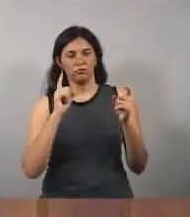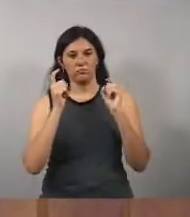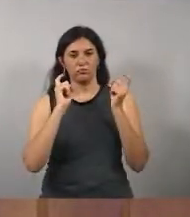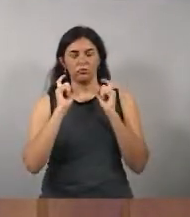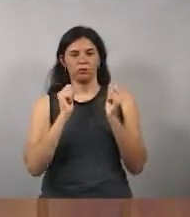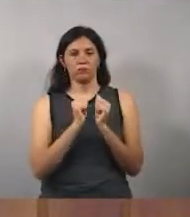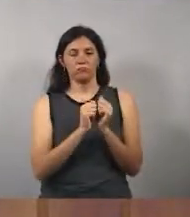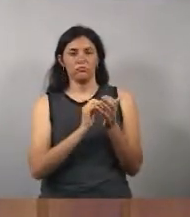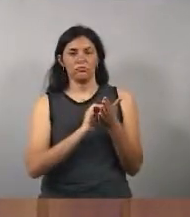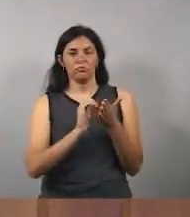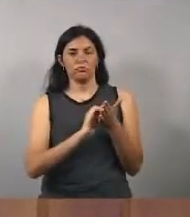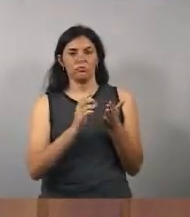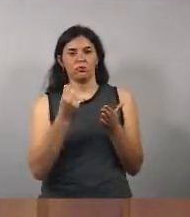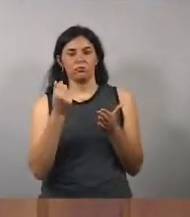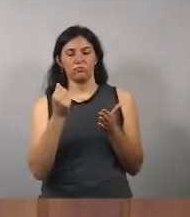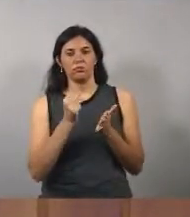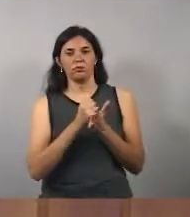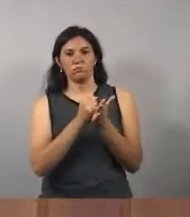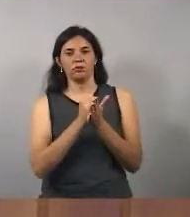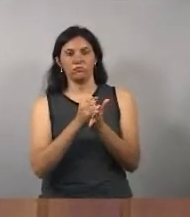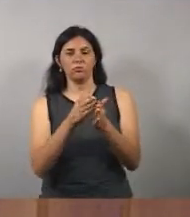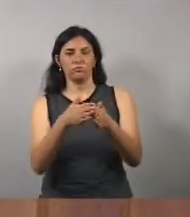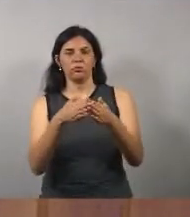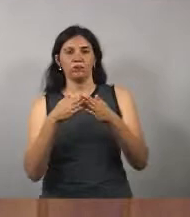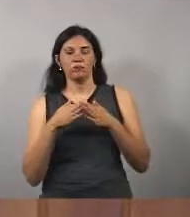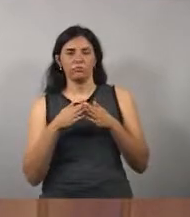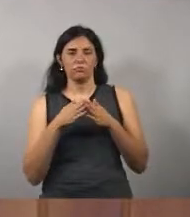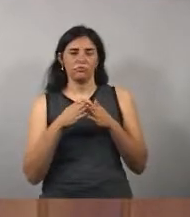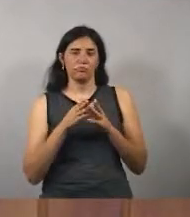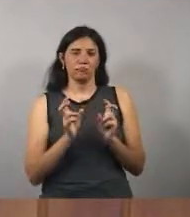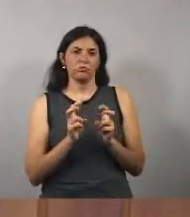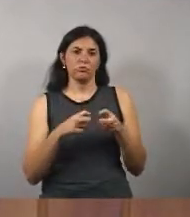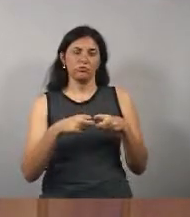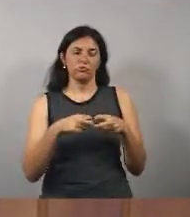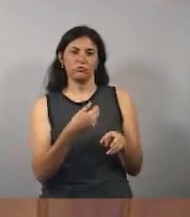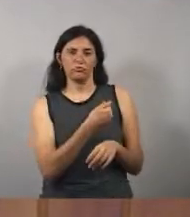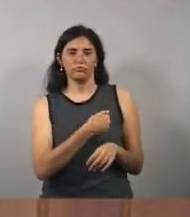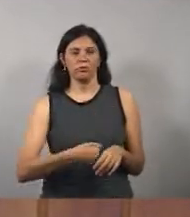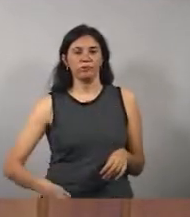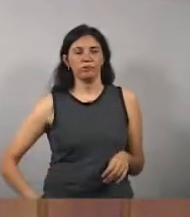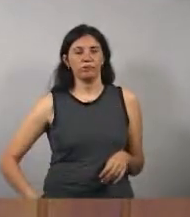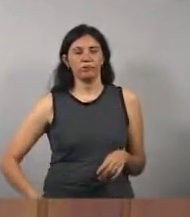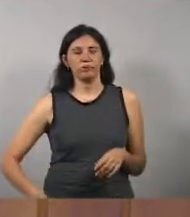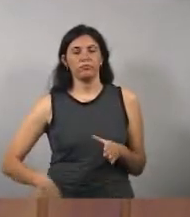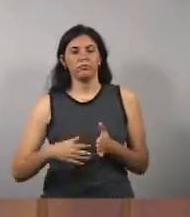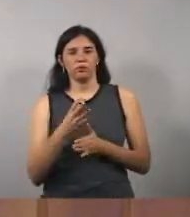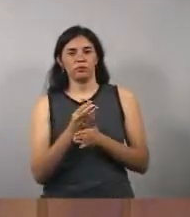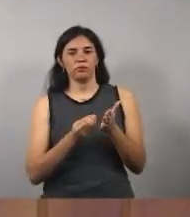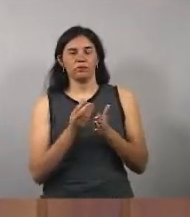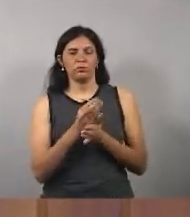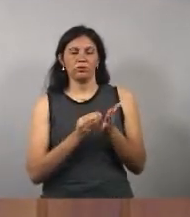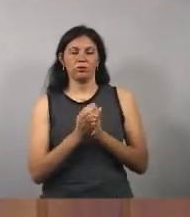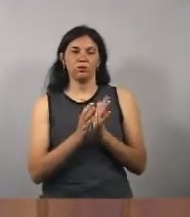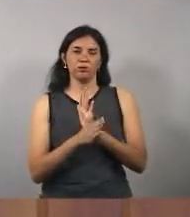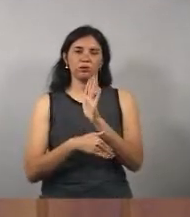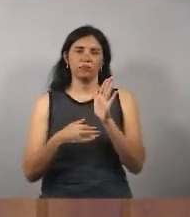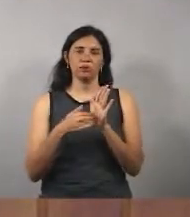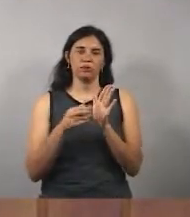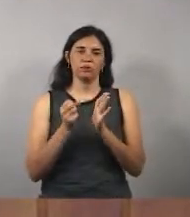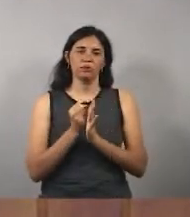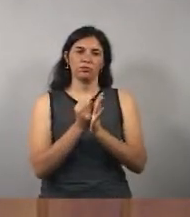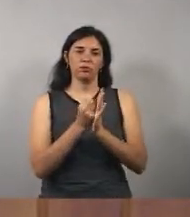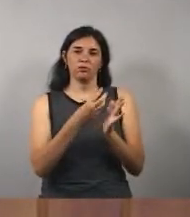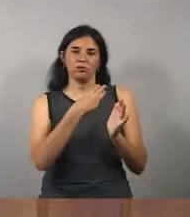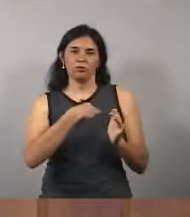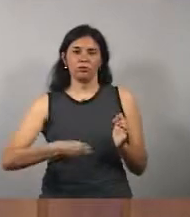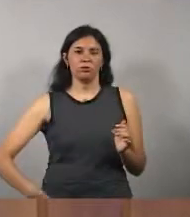o encaminhamento desses ofícios para a Câmara Municipal de cópia de tudo que foi encaminhado ao